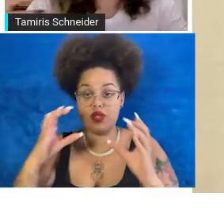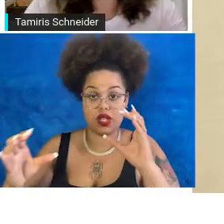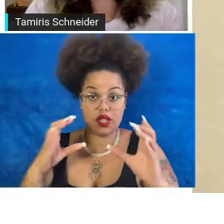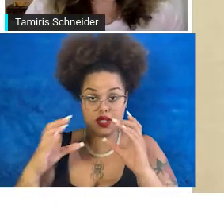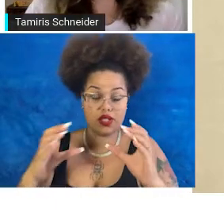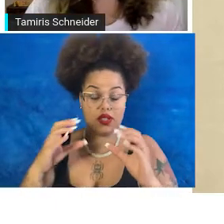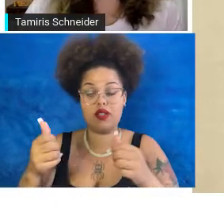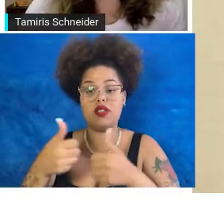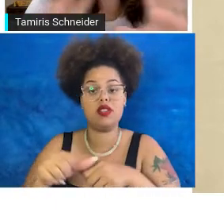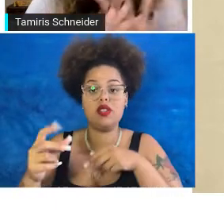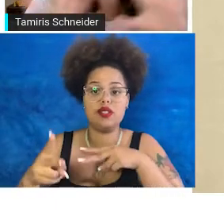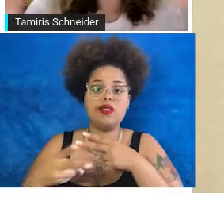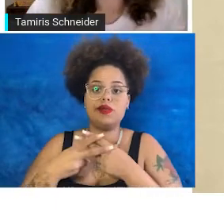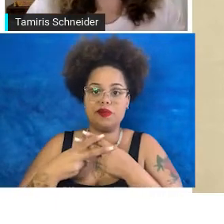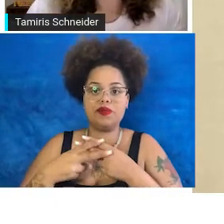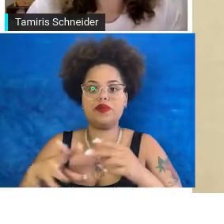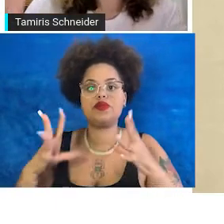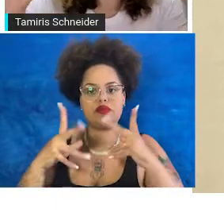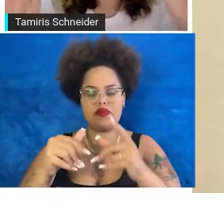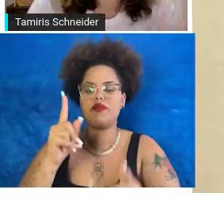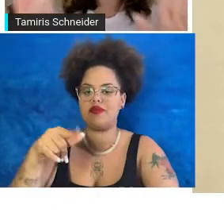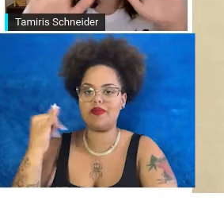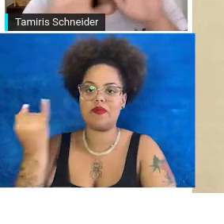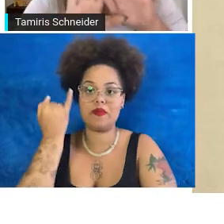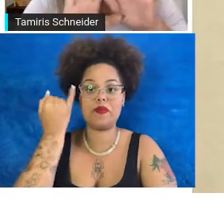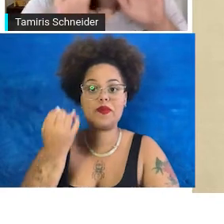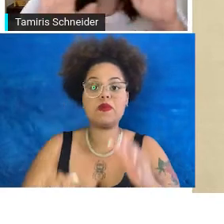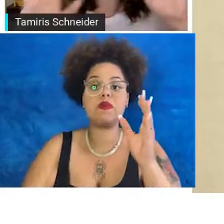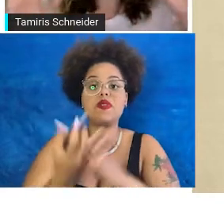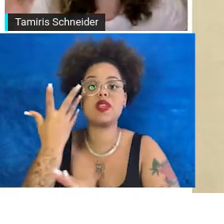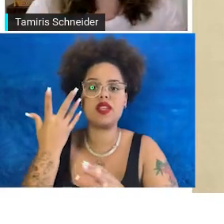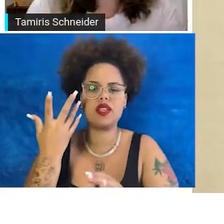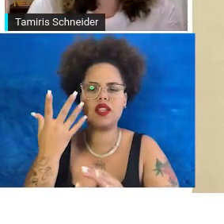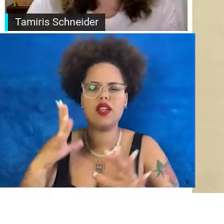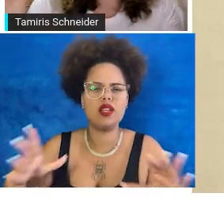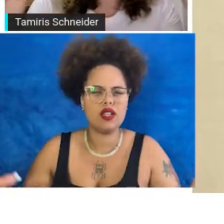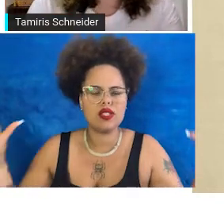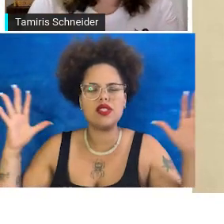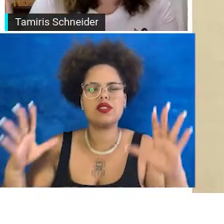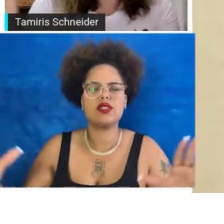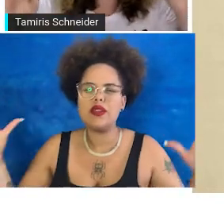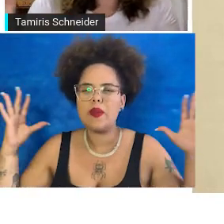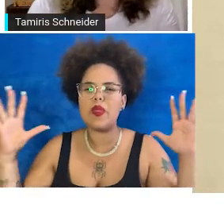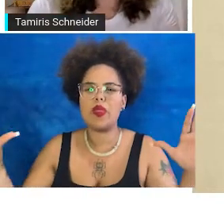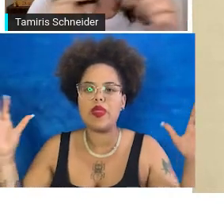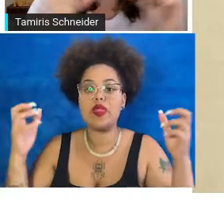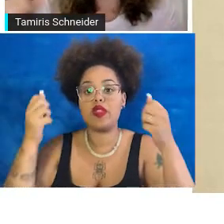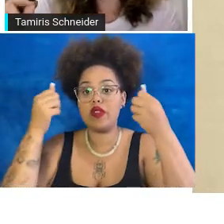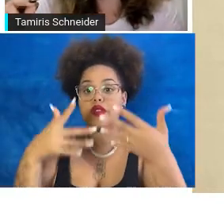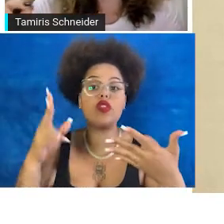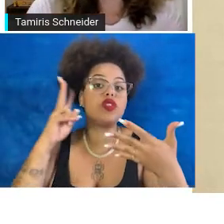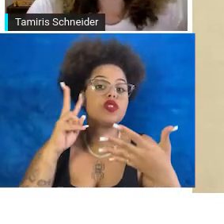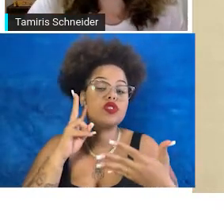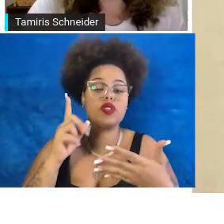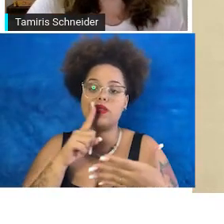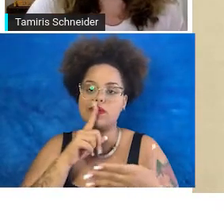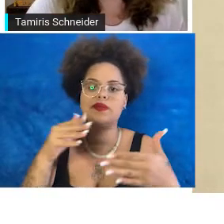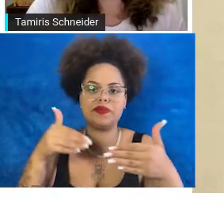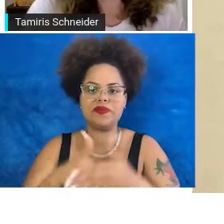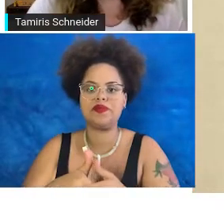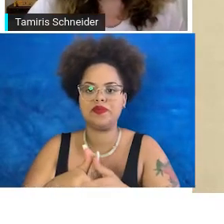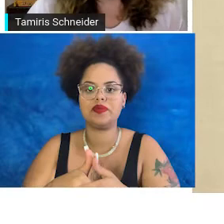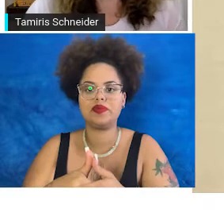eles estão isolados. Então, tudo isso é importante, criar esse cenário inteiro que conta a história silenciosamente,